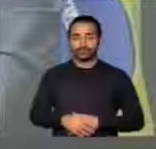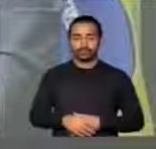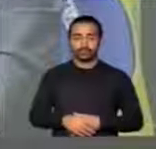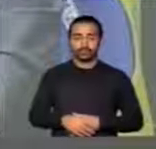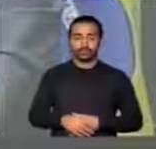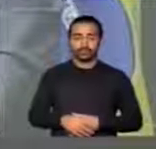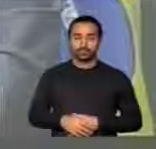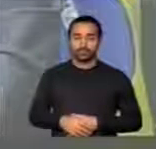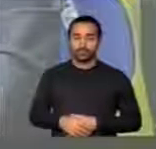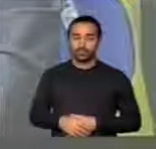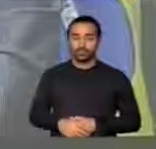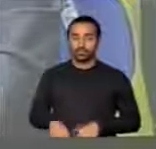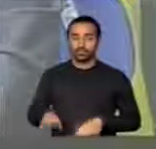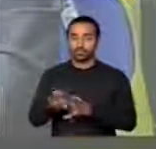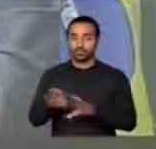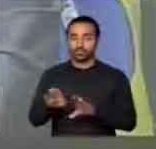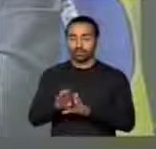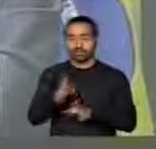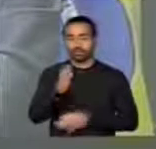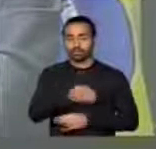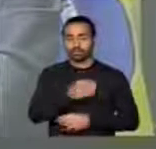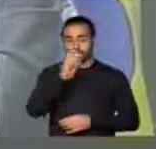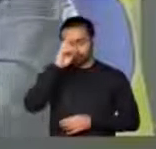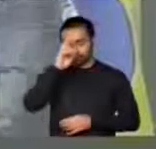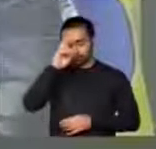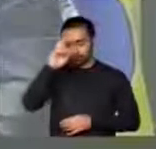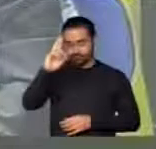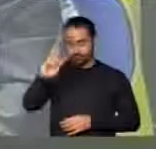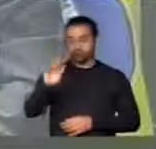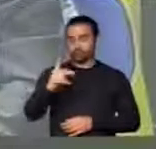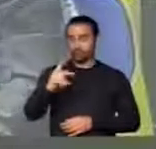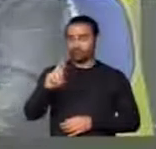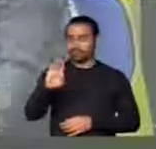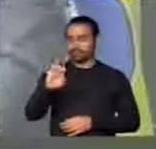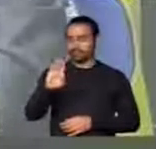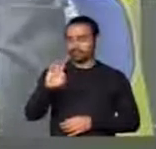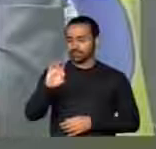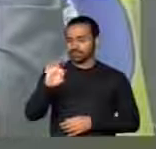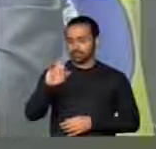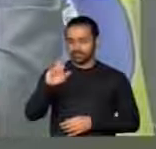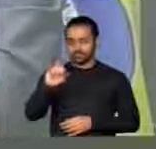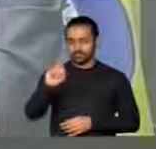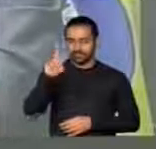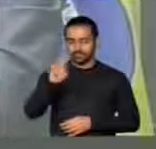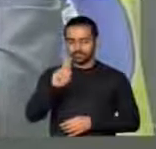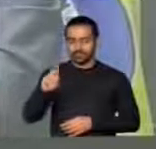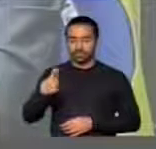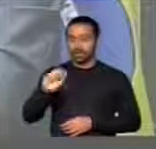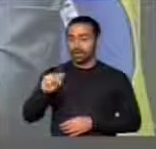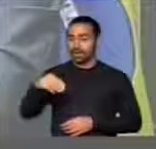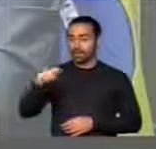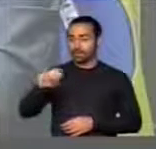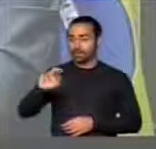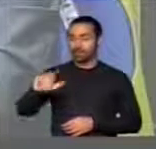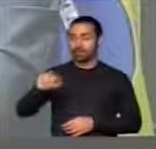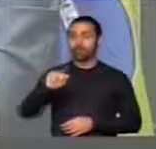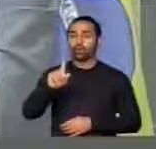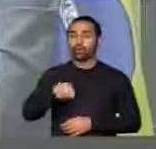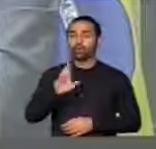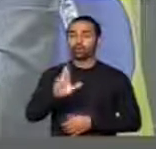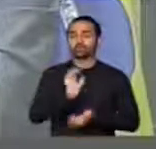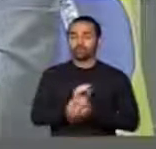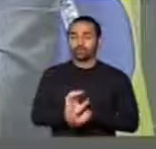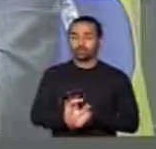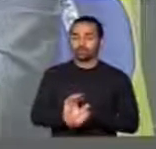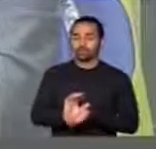e também o senhor presbítero Daniel Amaral, que nos honra com a sua presença aqui nesse ato, representando o